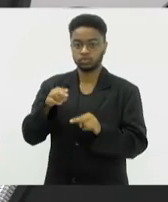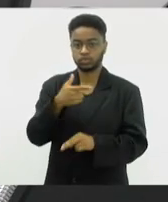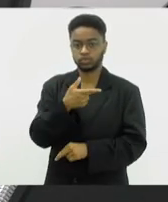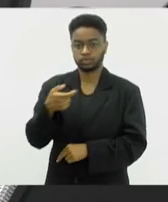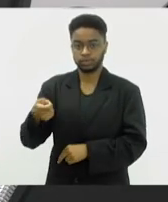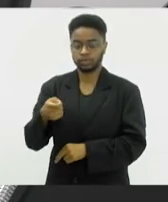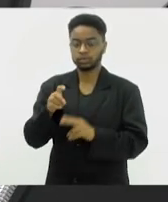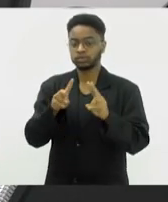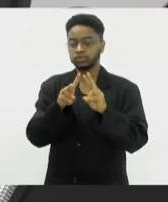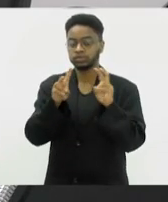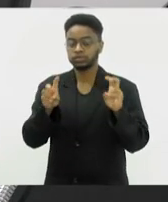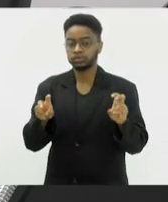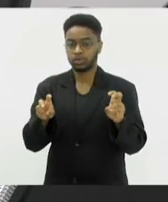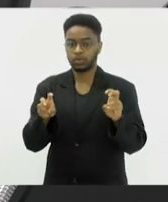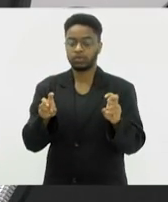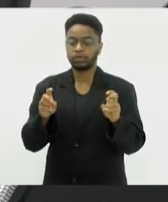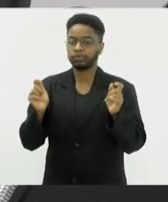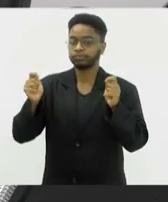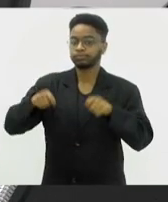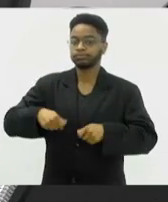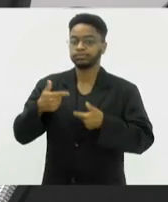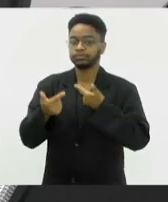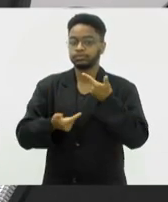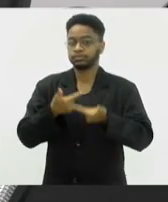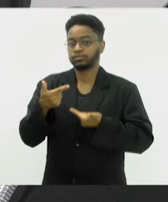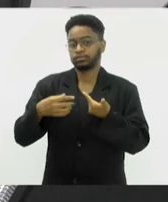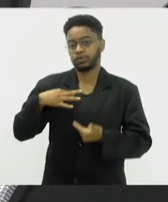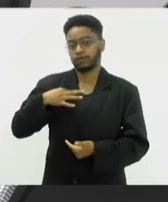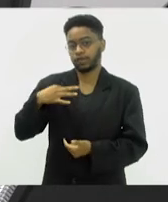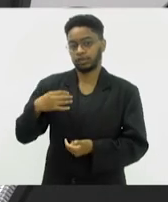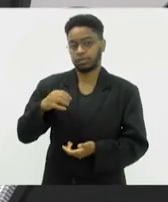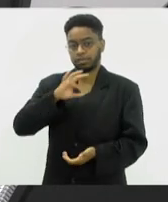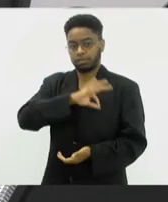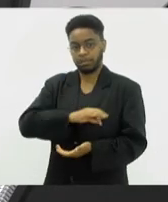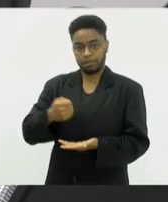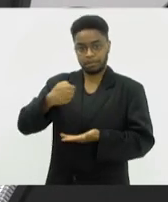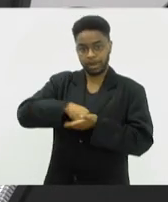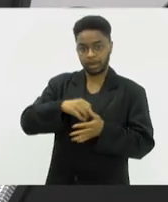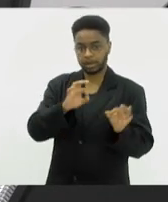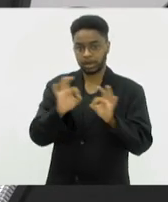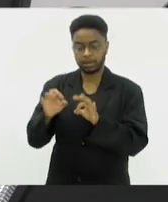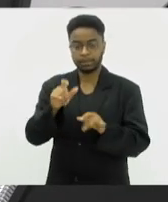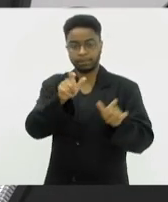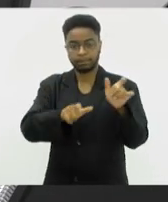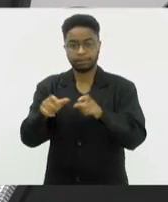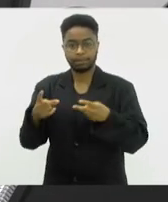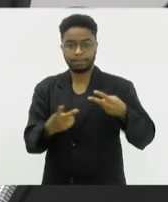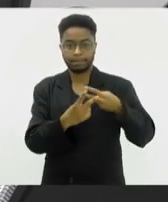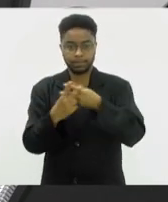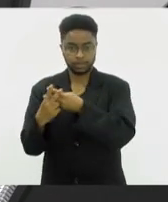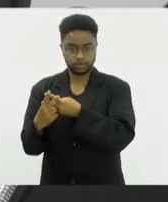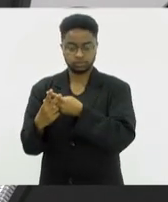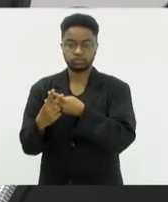dispondo sobre a possibilidade de trabalho voluntário não remunerado de presos, na forma que